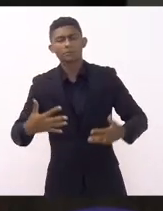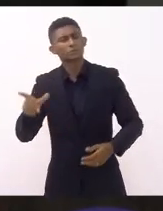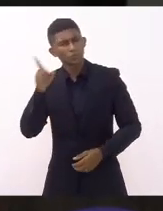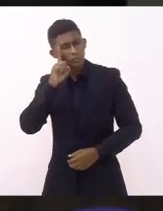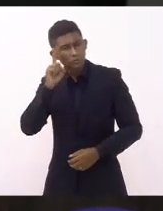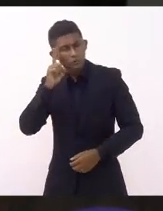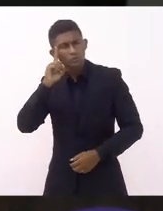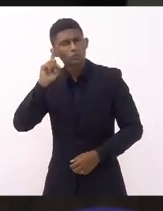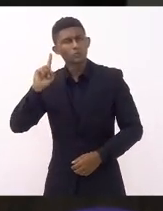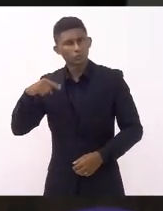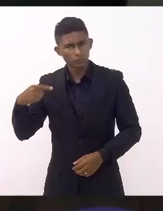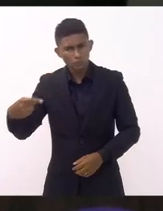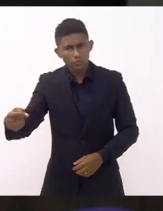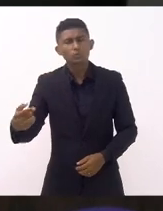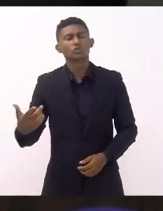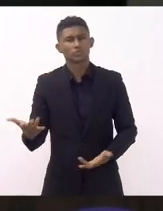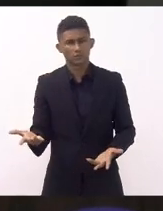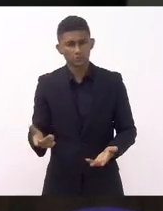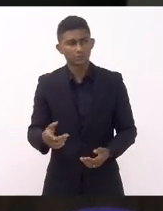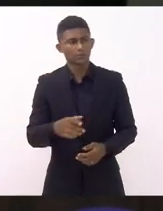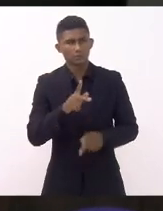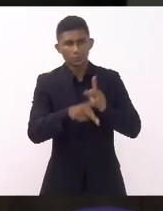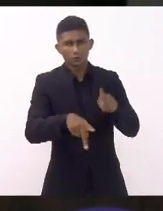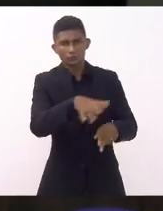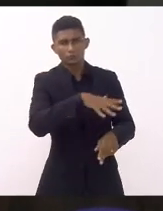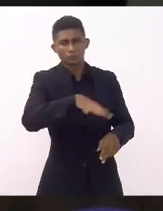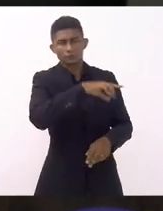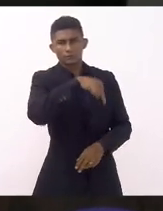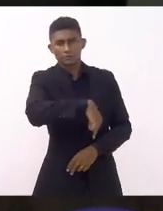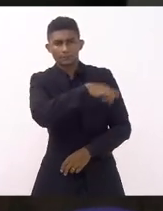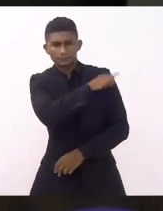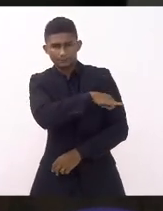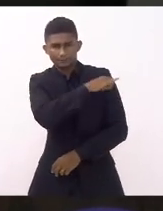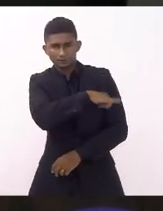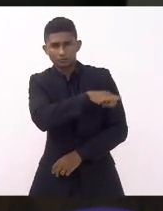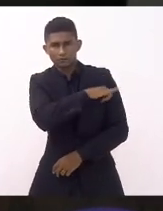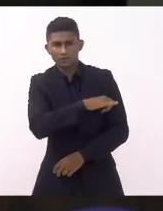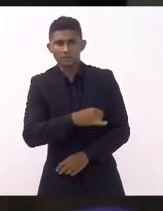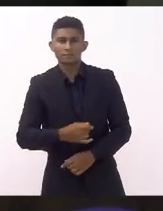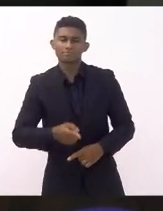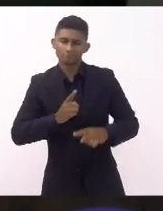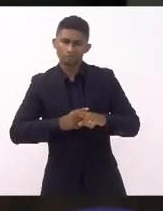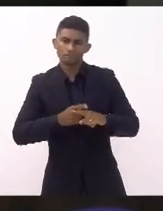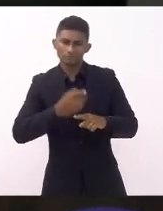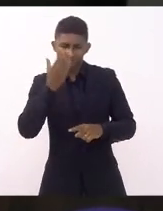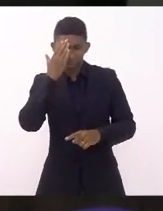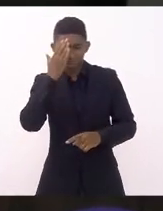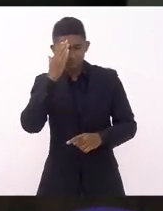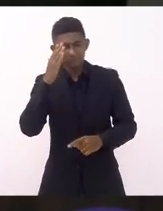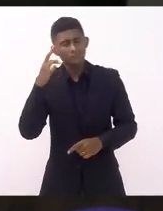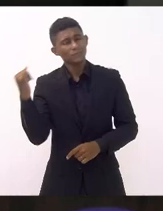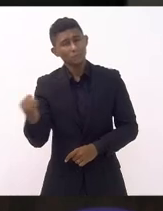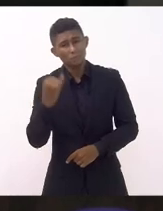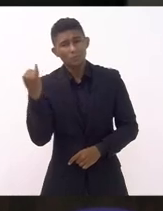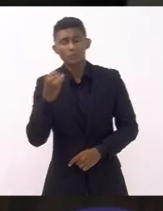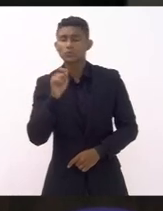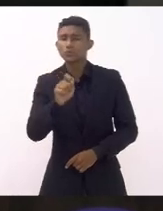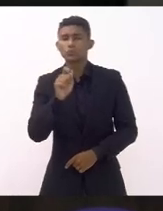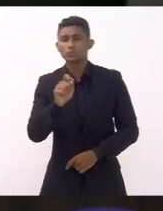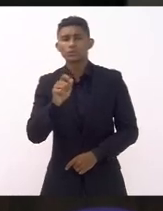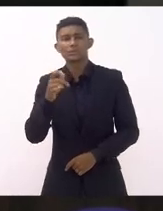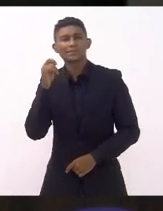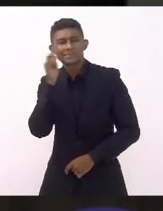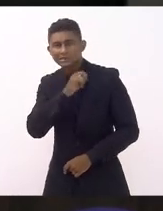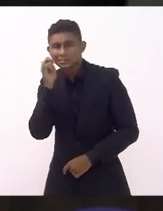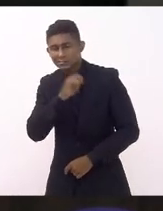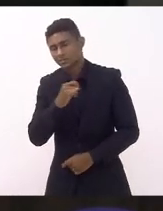desta fração expressiva da população do Estado do Rio de Janeiro, diante de um serviço tão essencial, que é o serviço